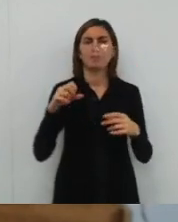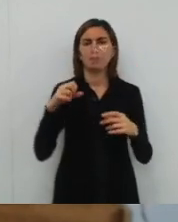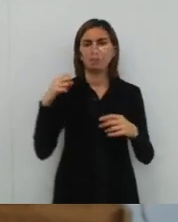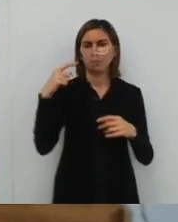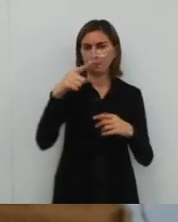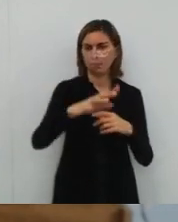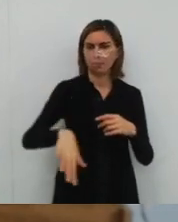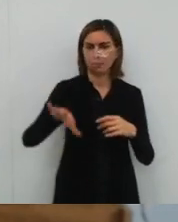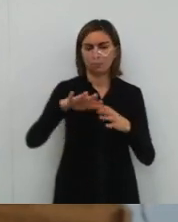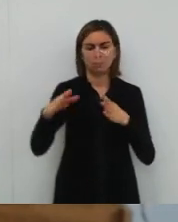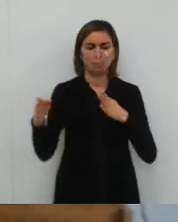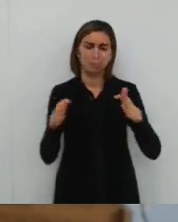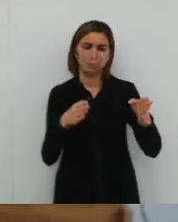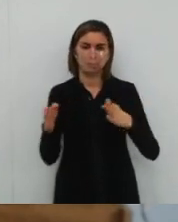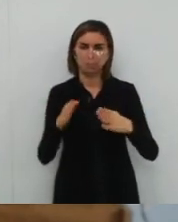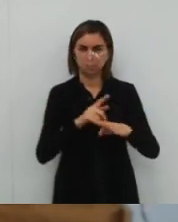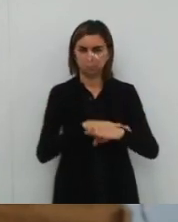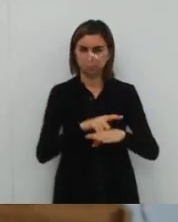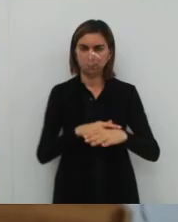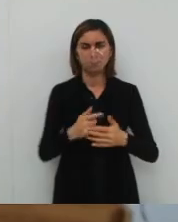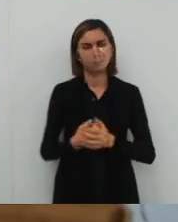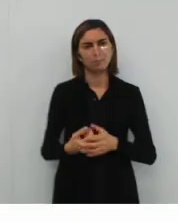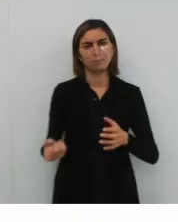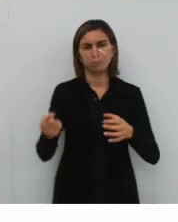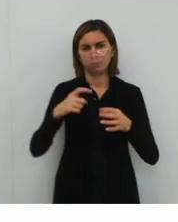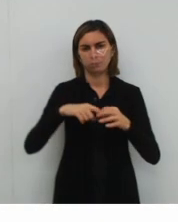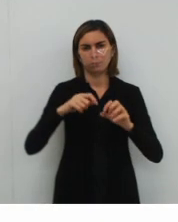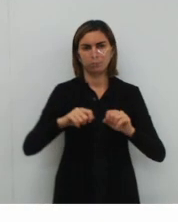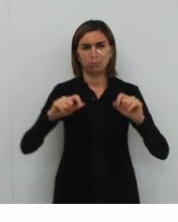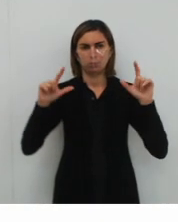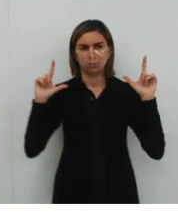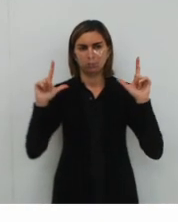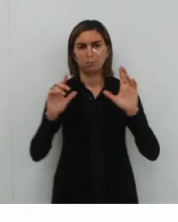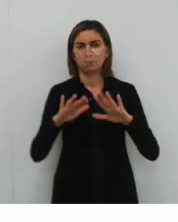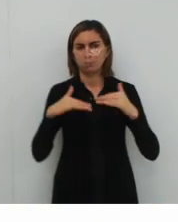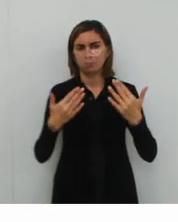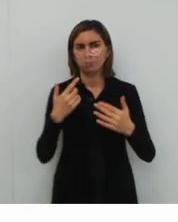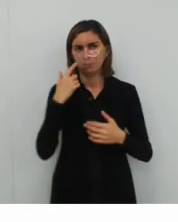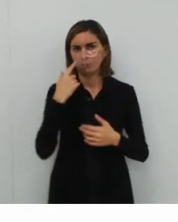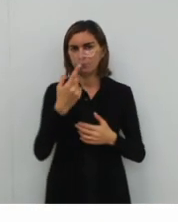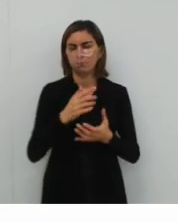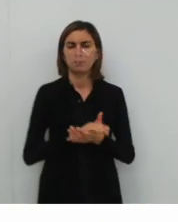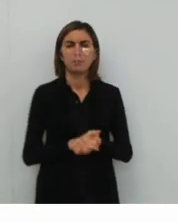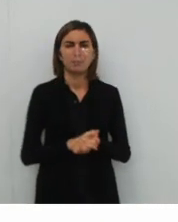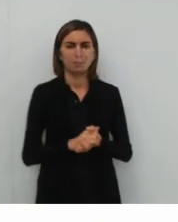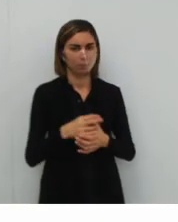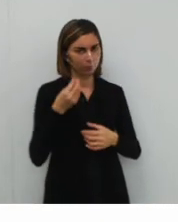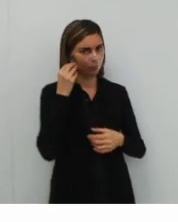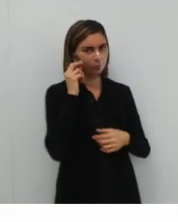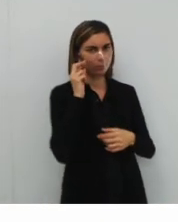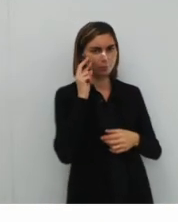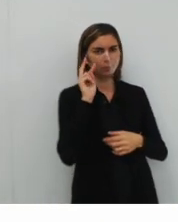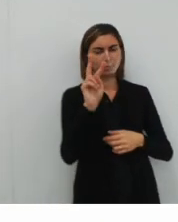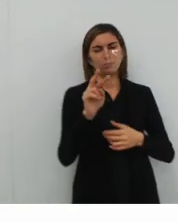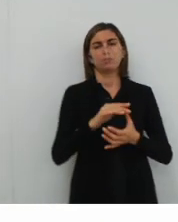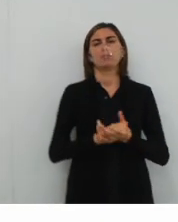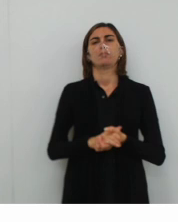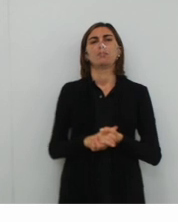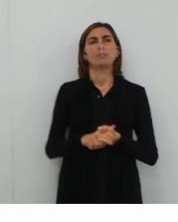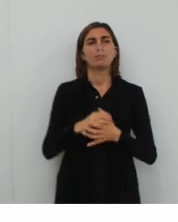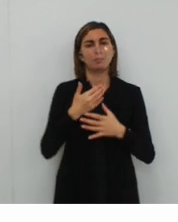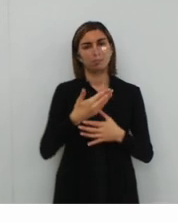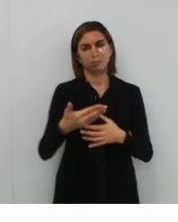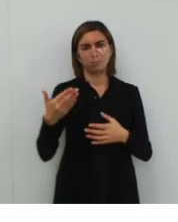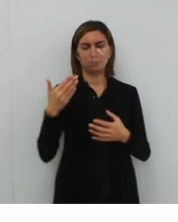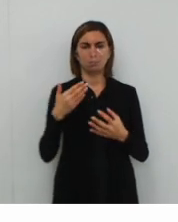desse período aí. Volta aí para o slide. Então vamos lá. Como vocês estão vendo aí, tá? Foi